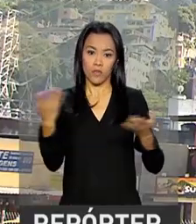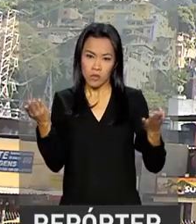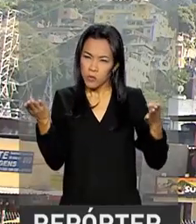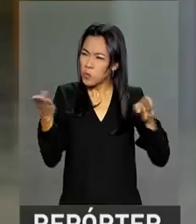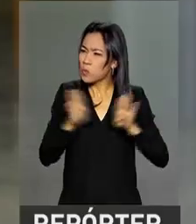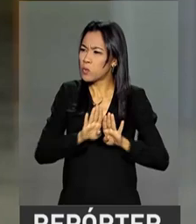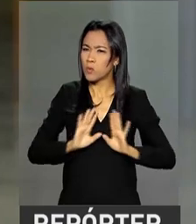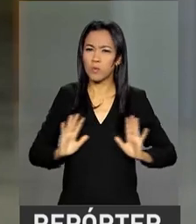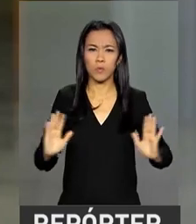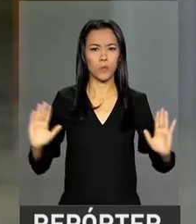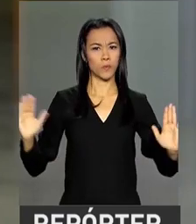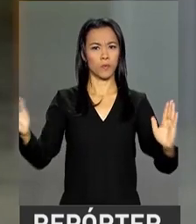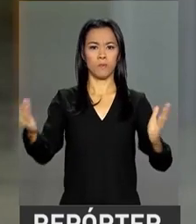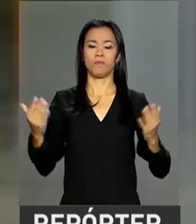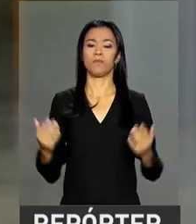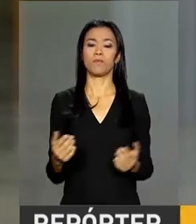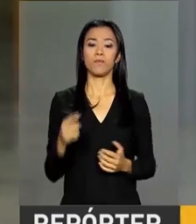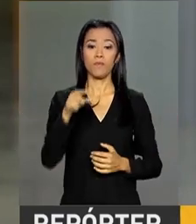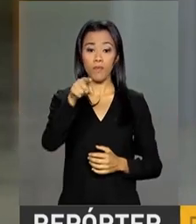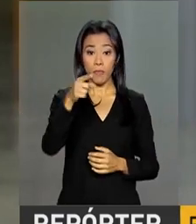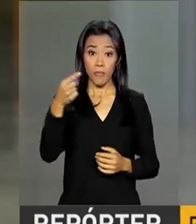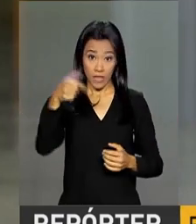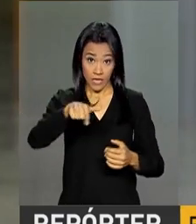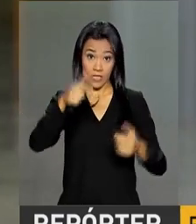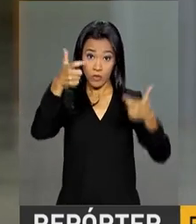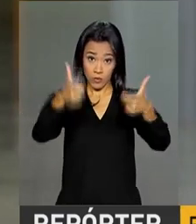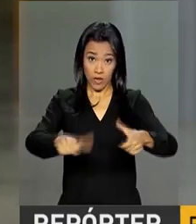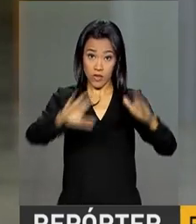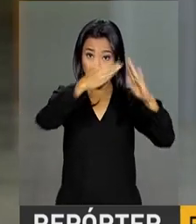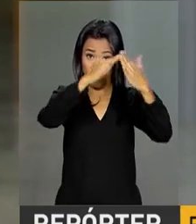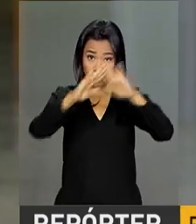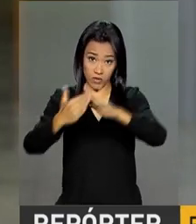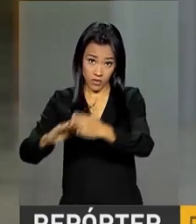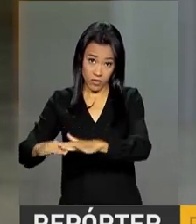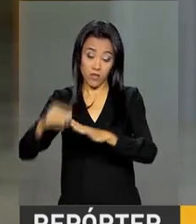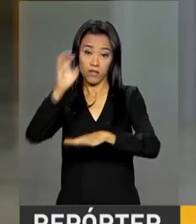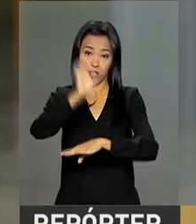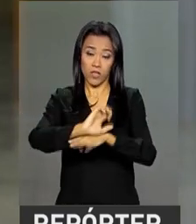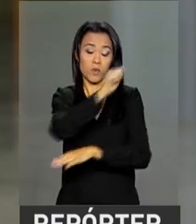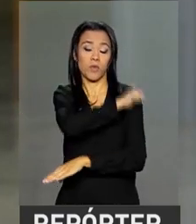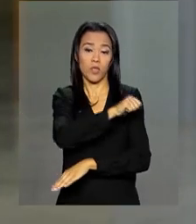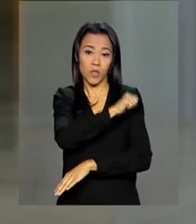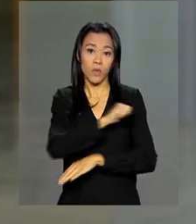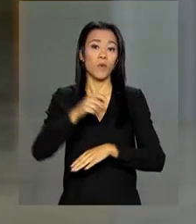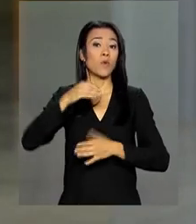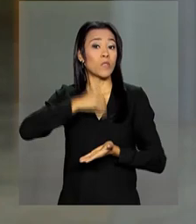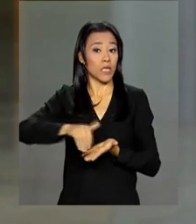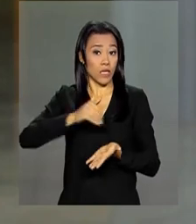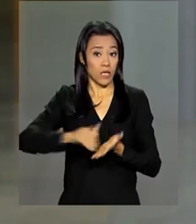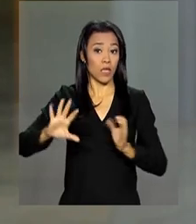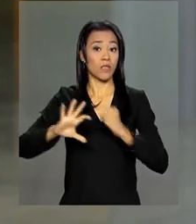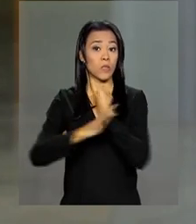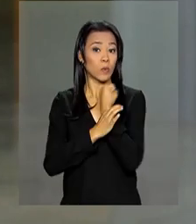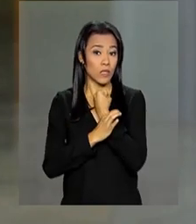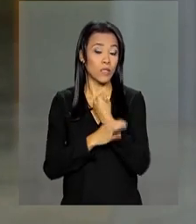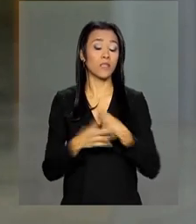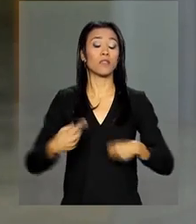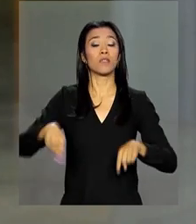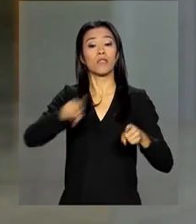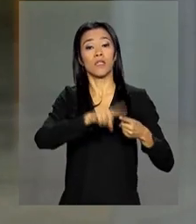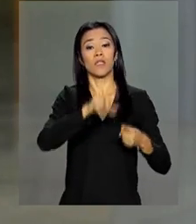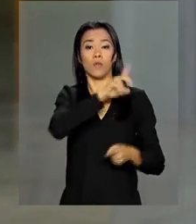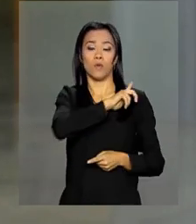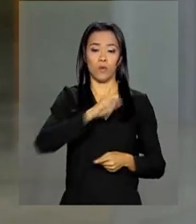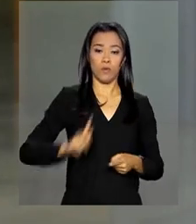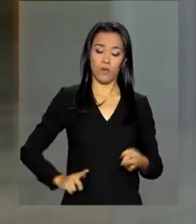cidade o descontrole na comunidade da rocinha levou o secretário de segurança pública do estado roberto sá e o governador do